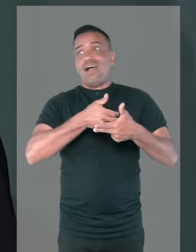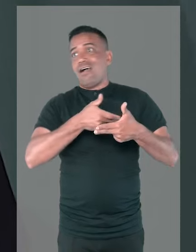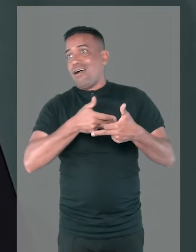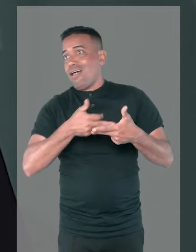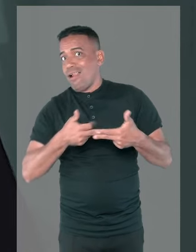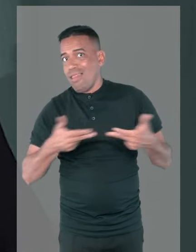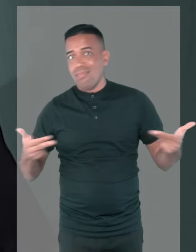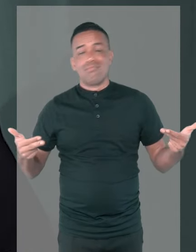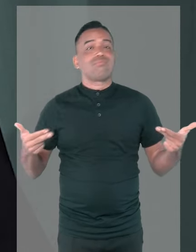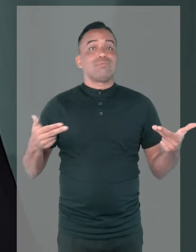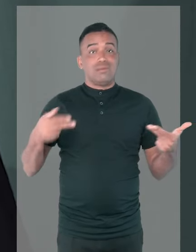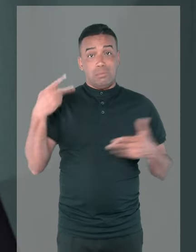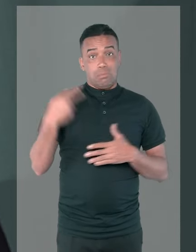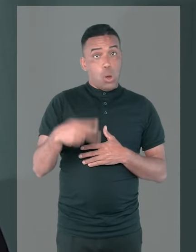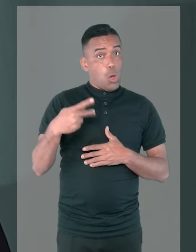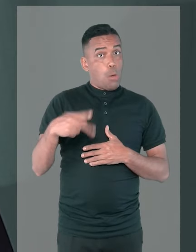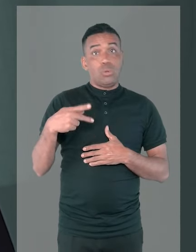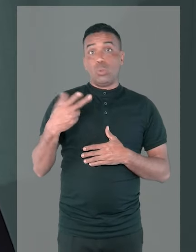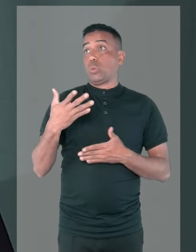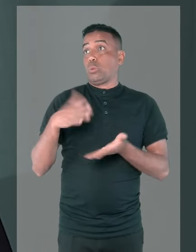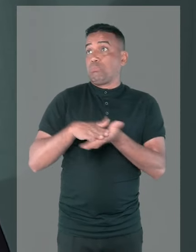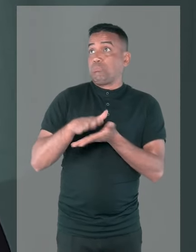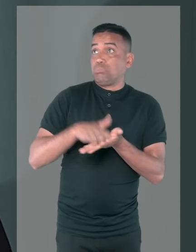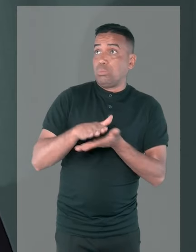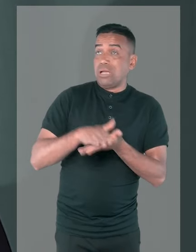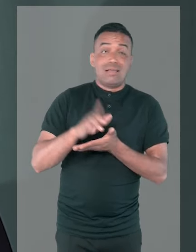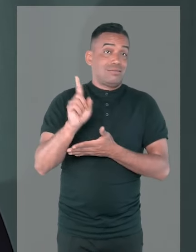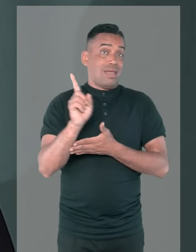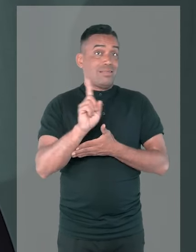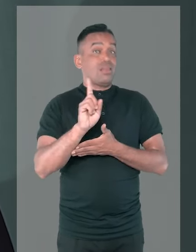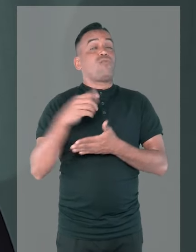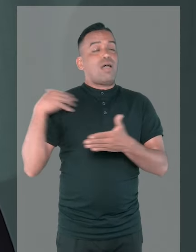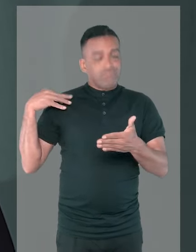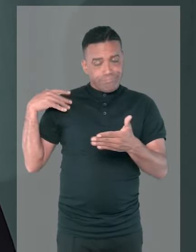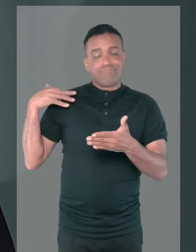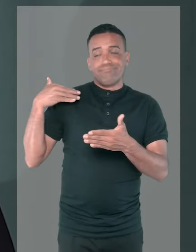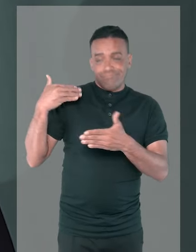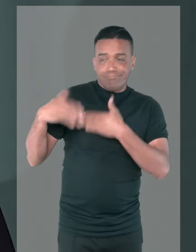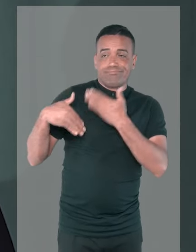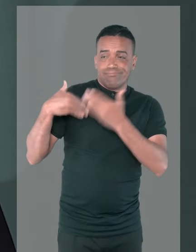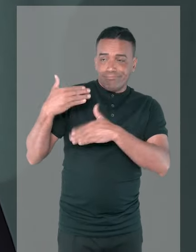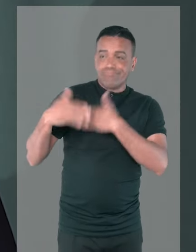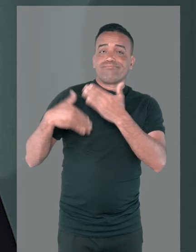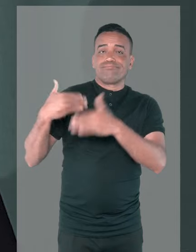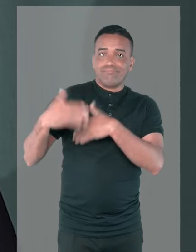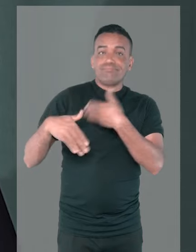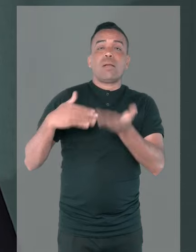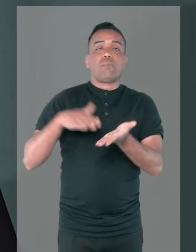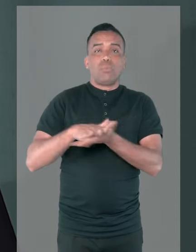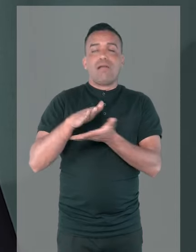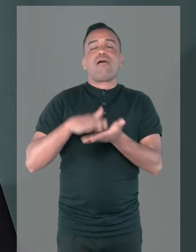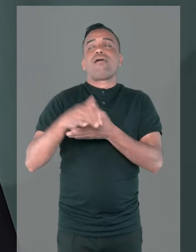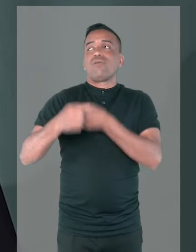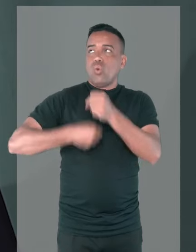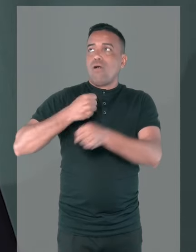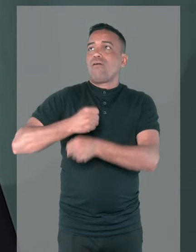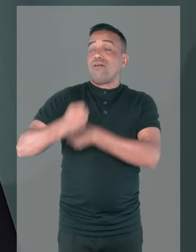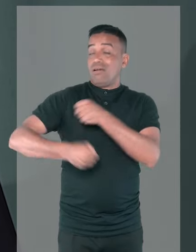coisas que estão traduzidas, que ainda nem foram publicadas, mas vão sendo ao longo do anos, acredito, ou dos anos.